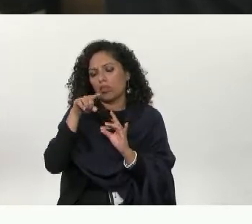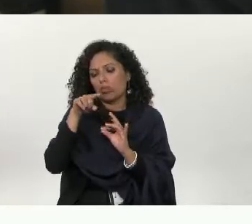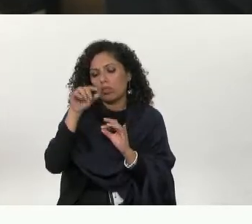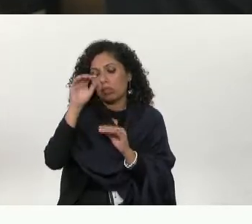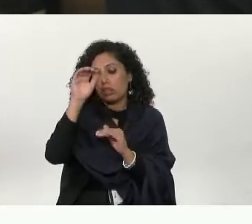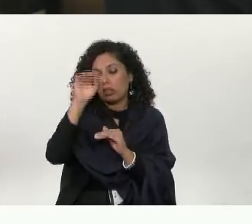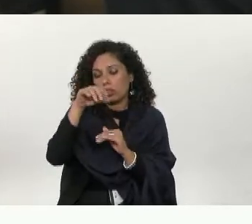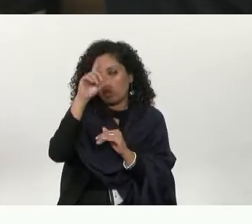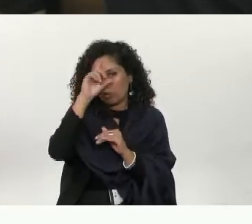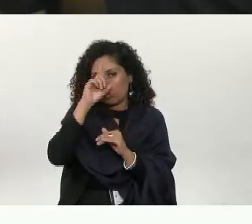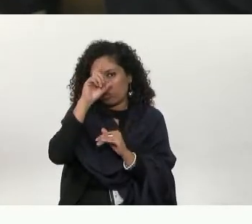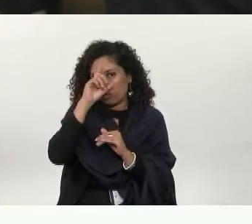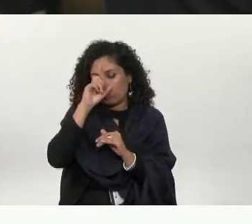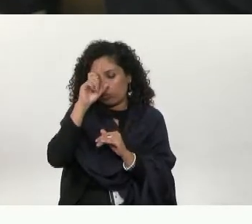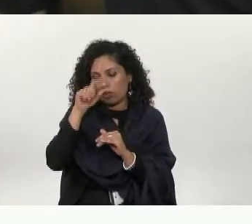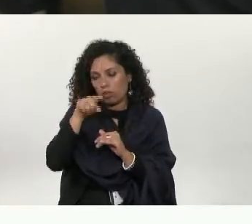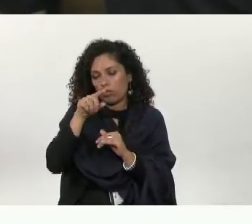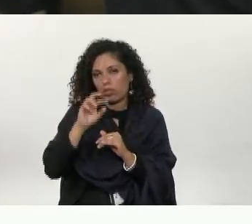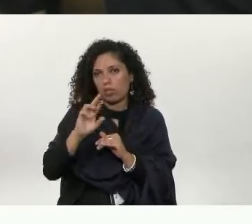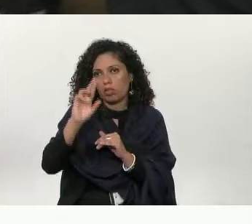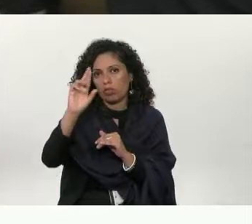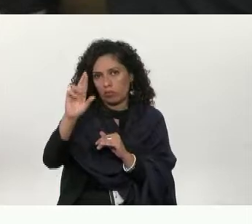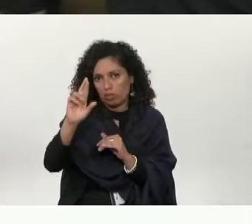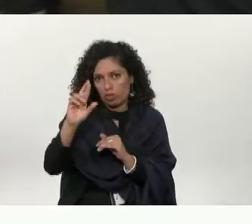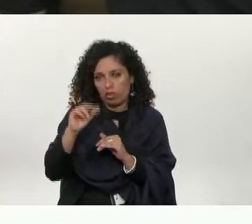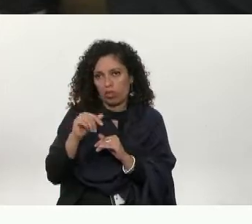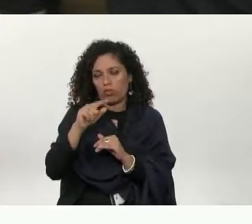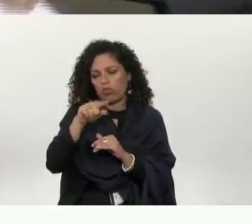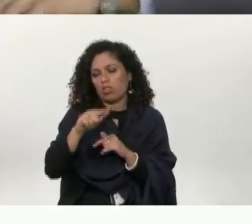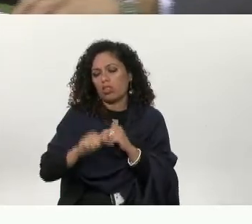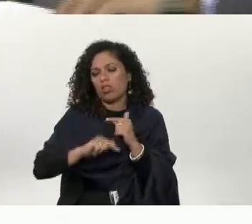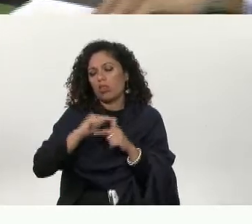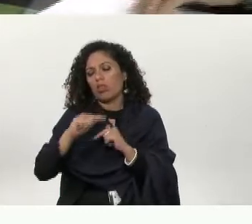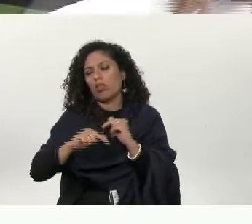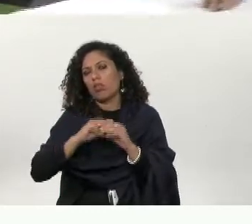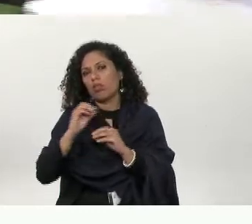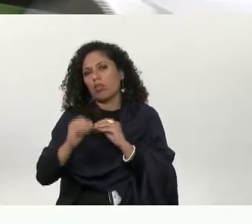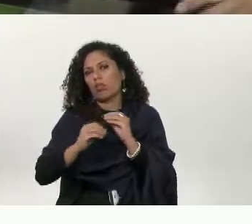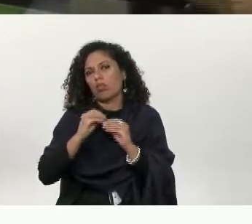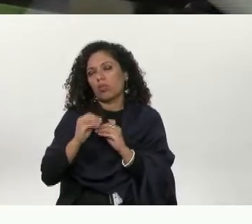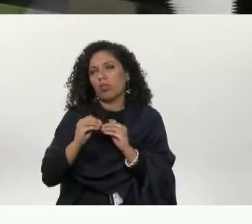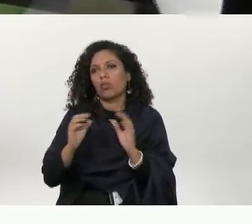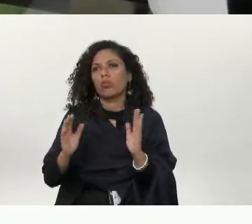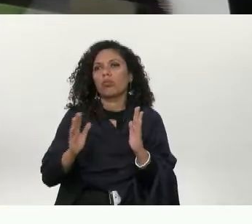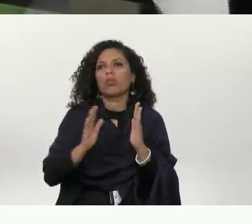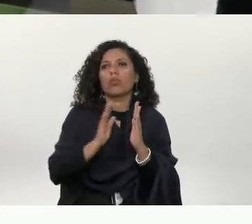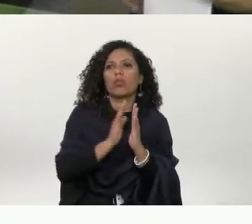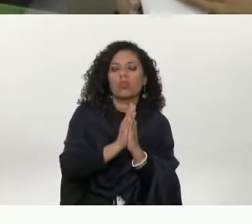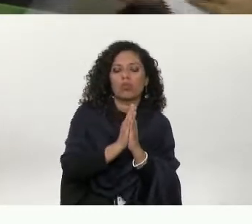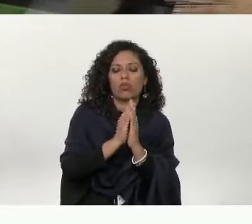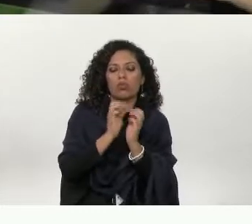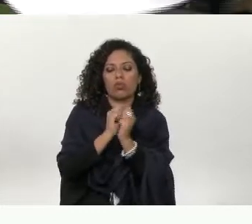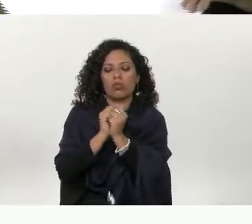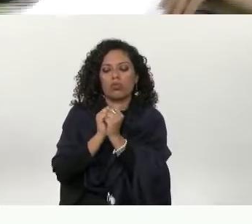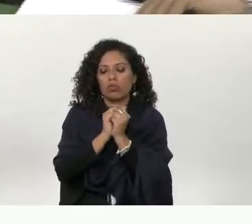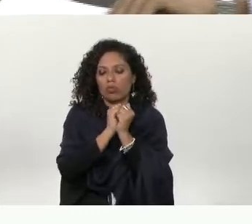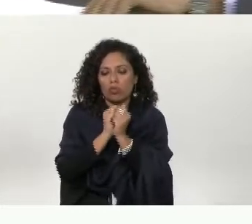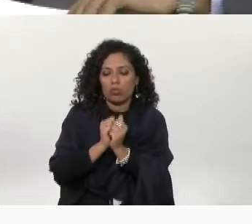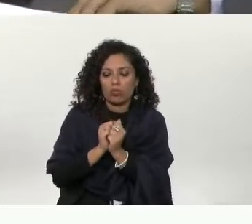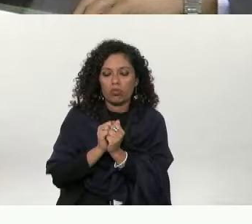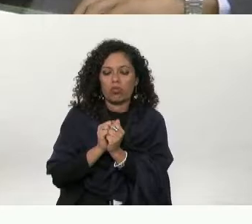maternidade enquanto direção? Né? Como é que era a abordagem com os funcionários?